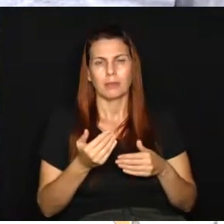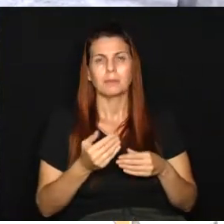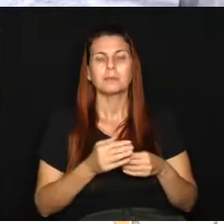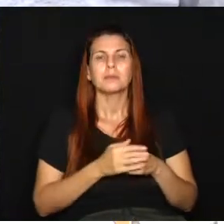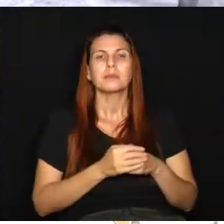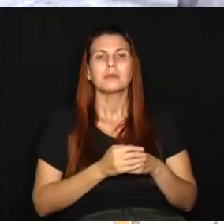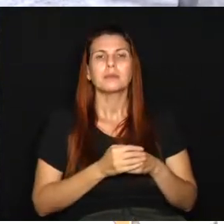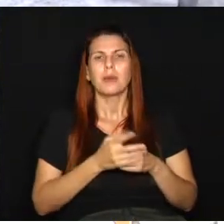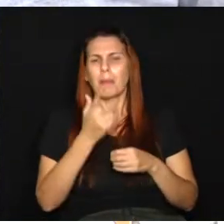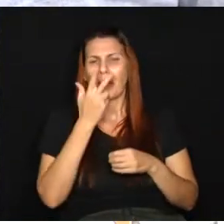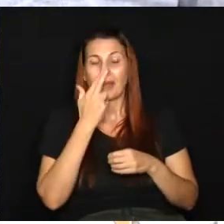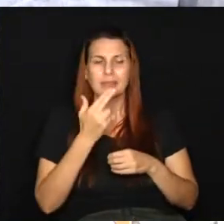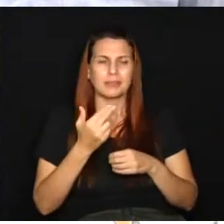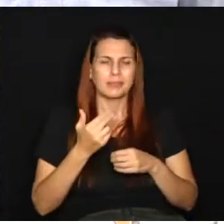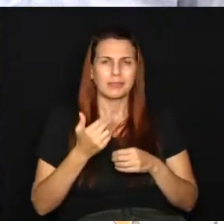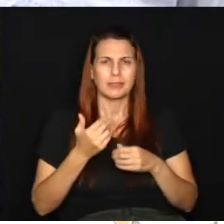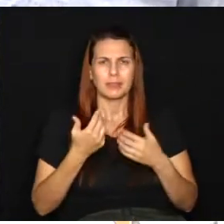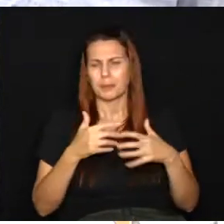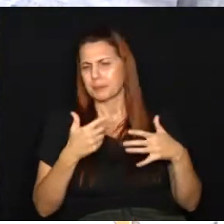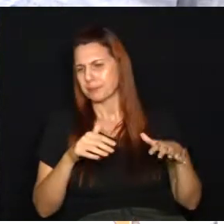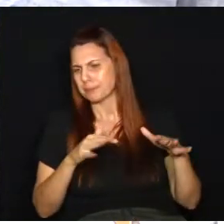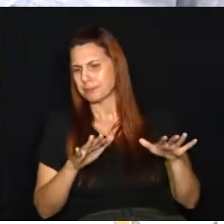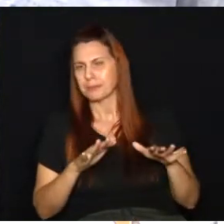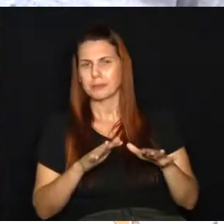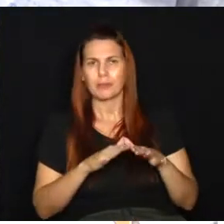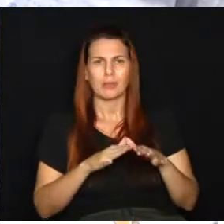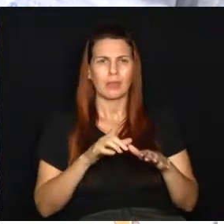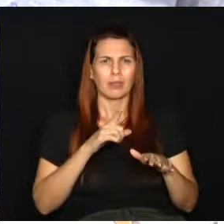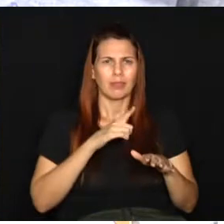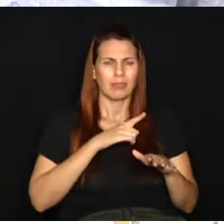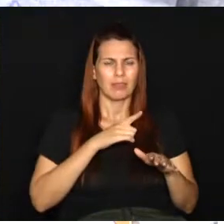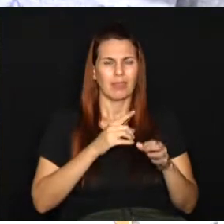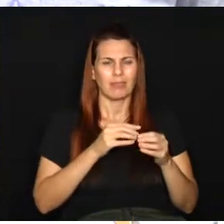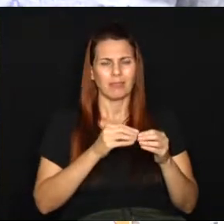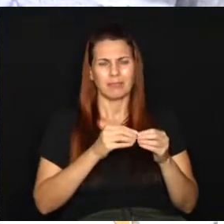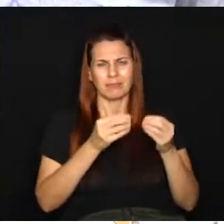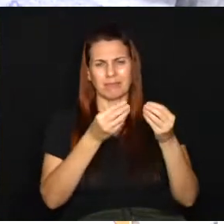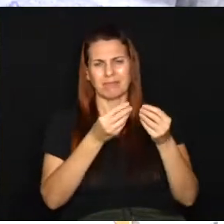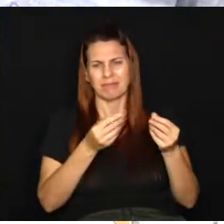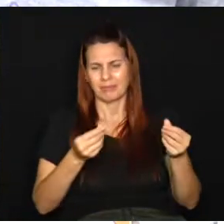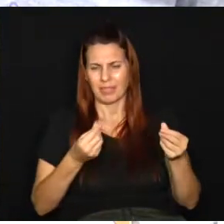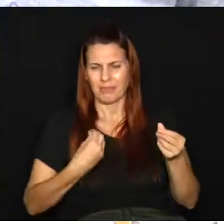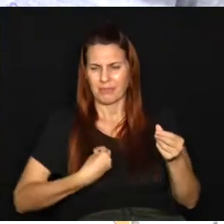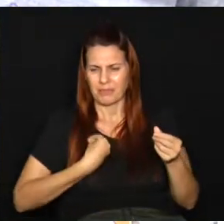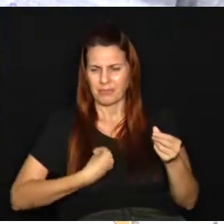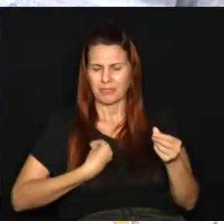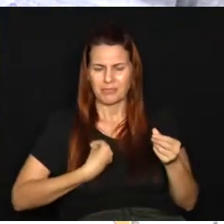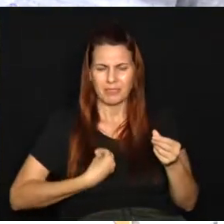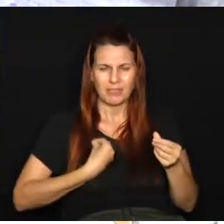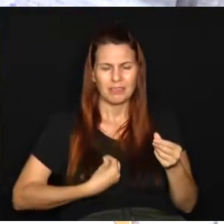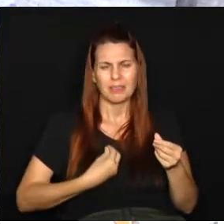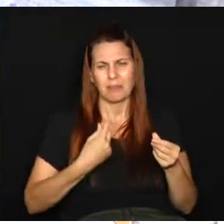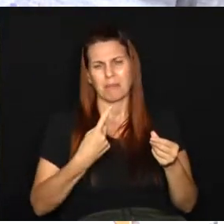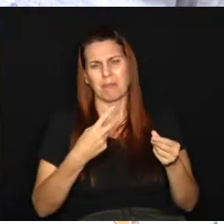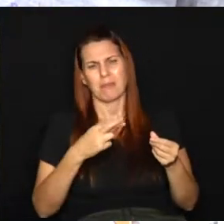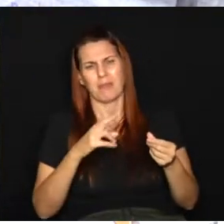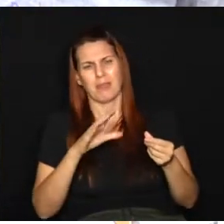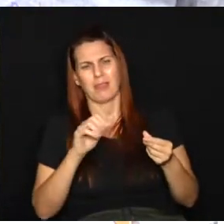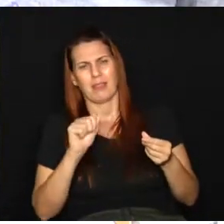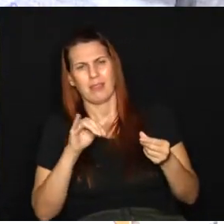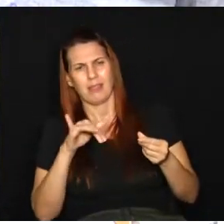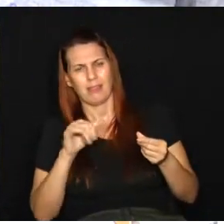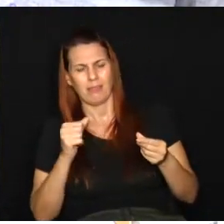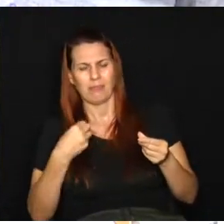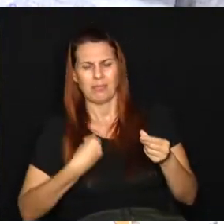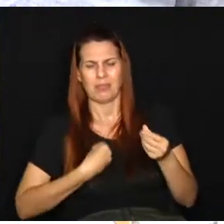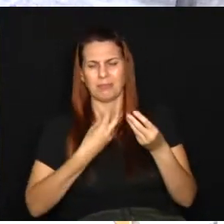sendo empurrada uma agenda de precarização da vida, acho que dá uma forma de dizer, uma forma de